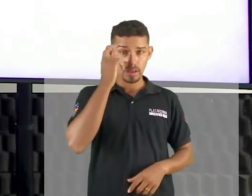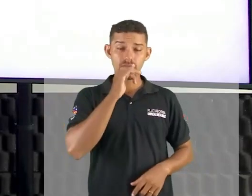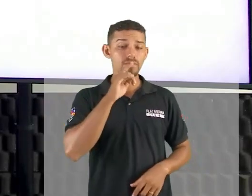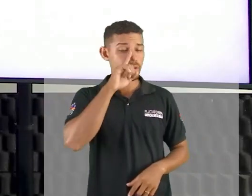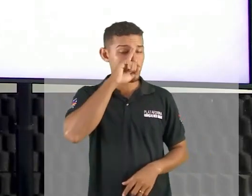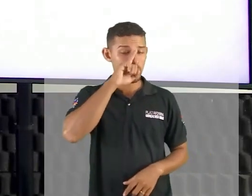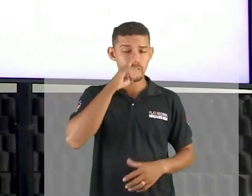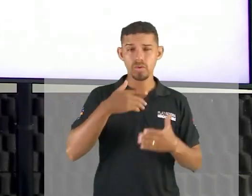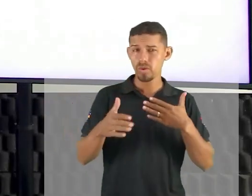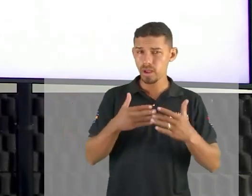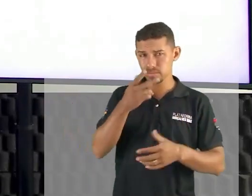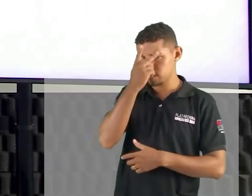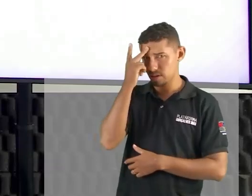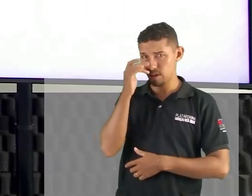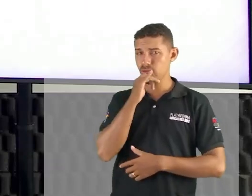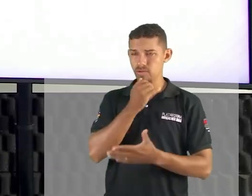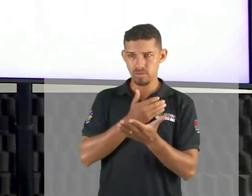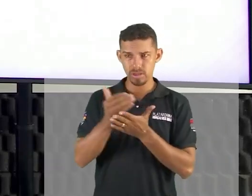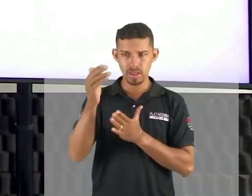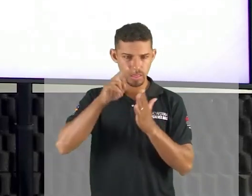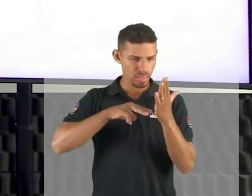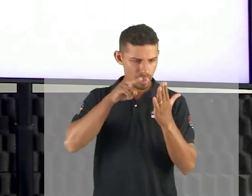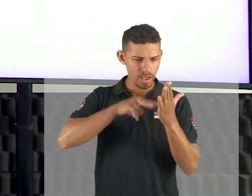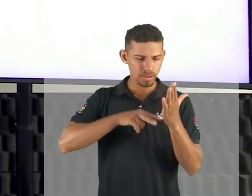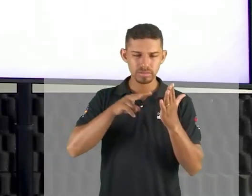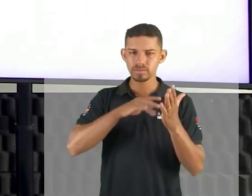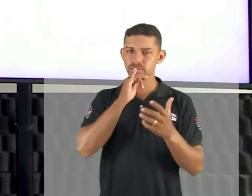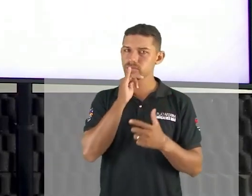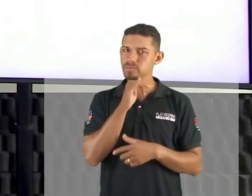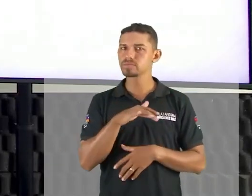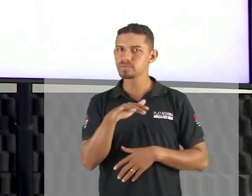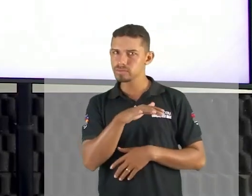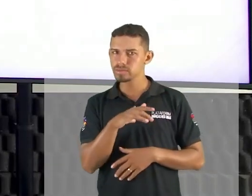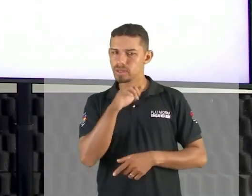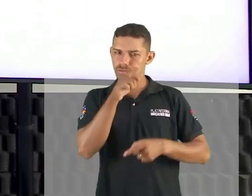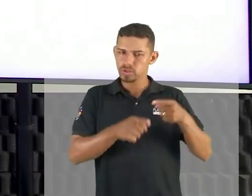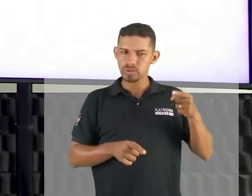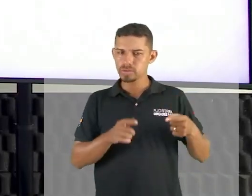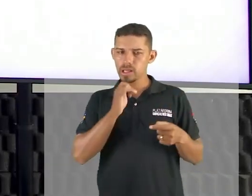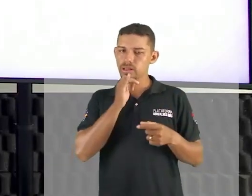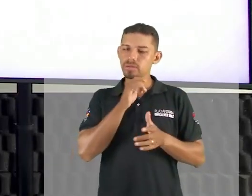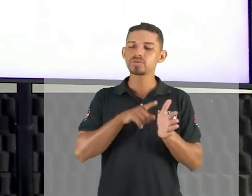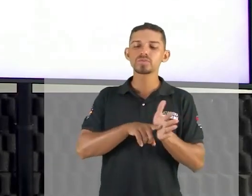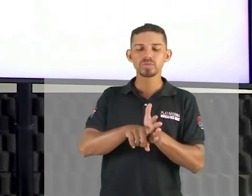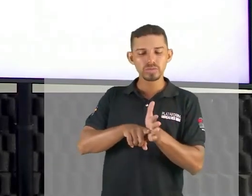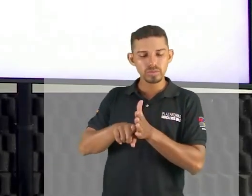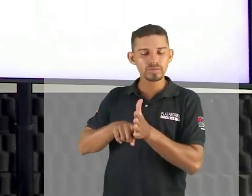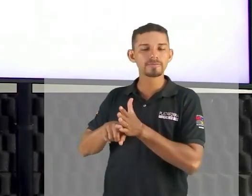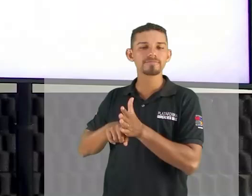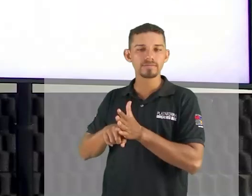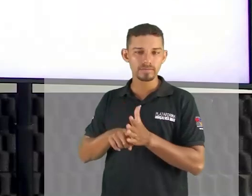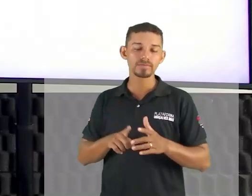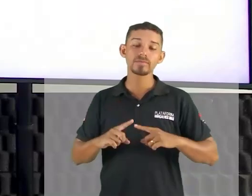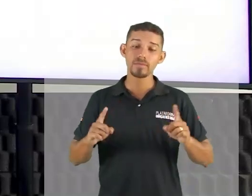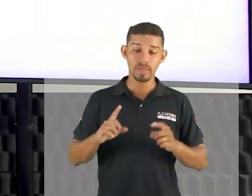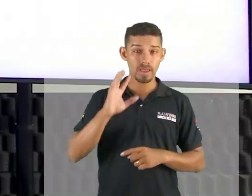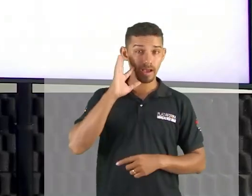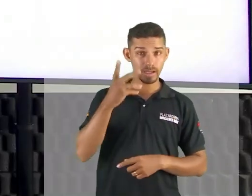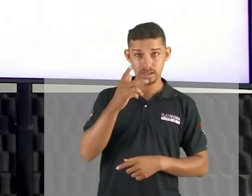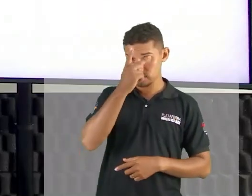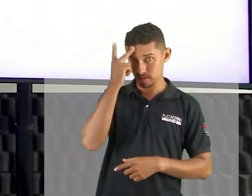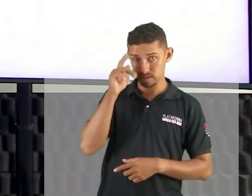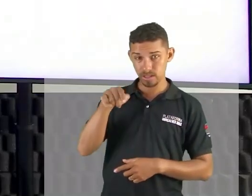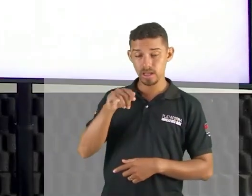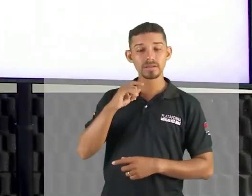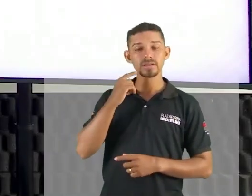pessoa que começasse a fazer leituras que eles acreditavam serem proibidas, havia uma investigação. Então, aqueles sujeitos ali